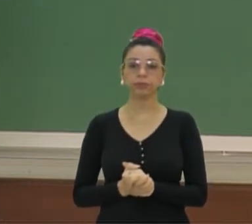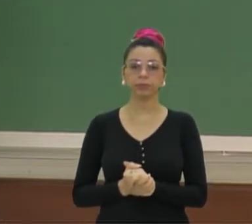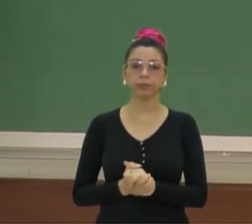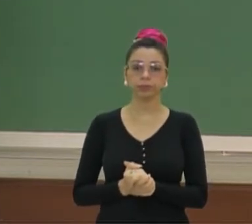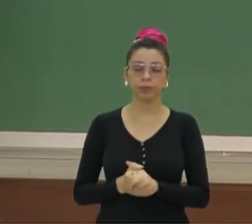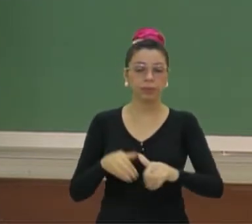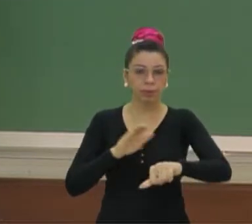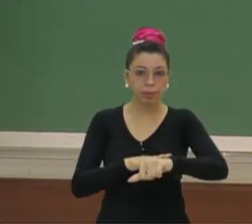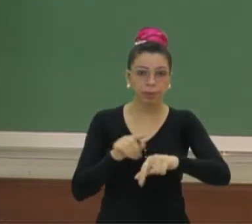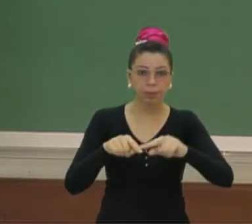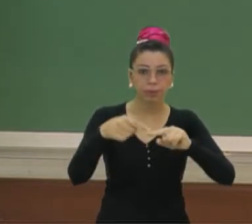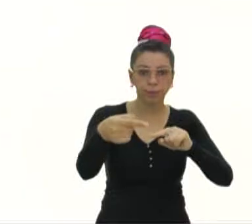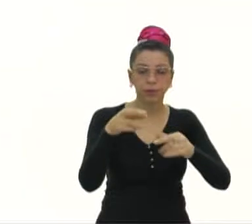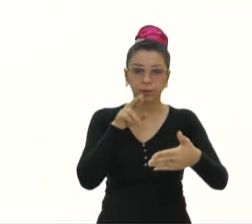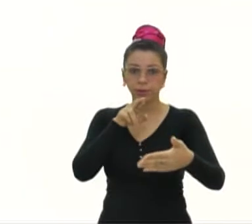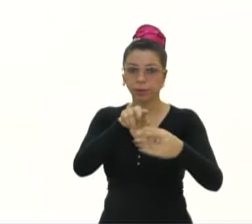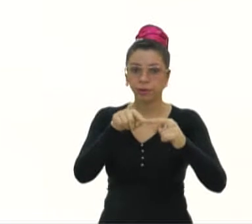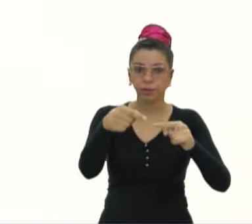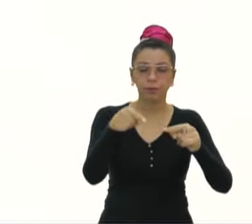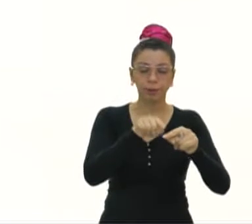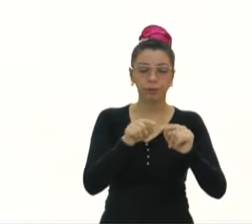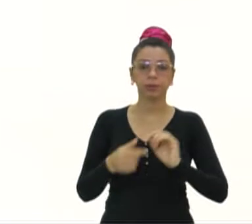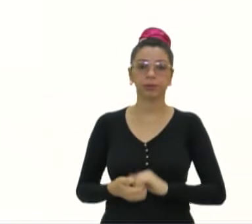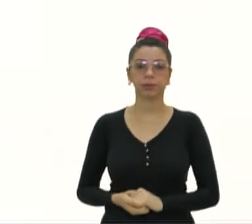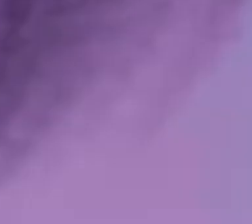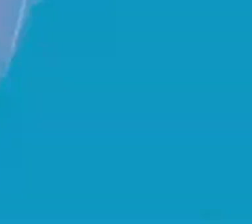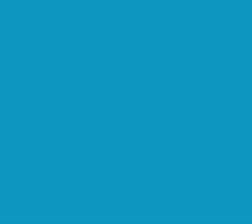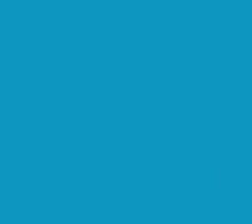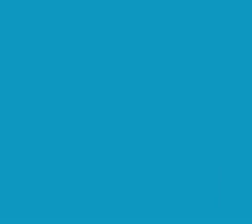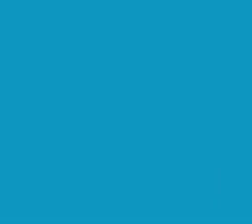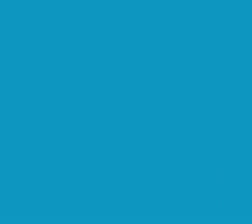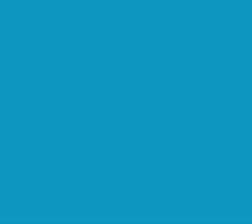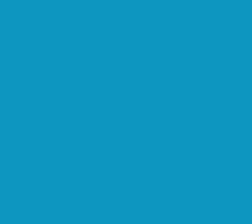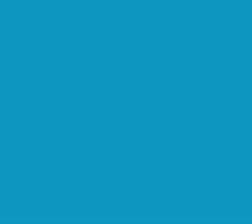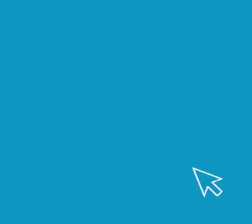continuous. Vou dar um tempo para vocês responderem e a gente já volta.